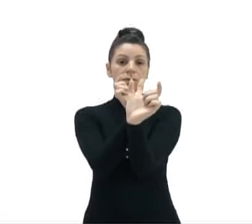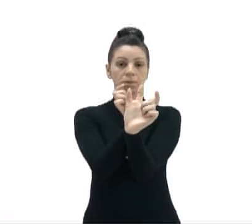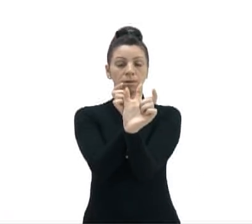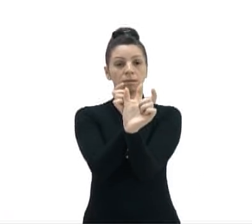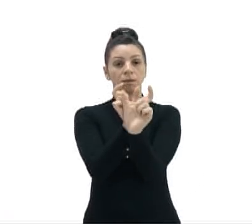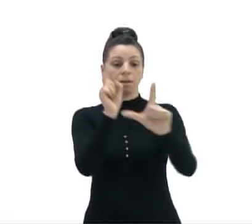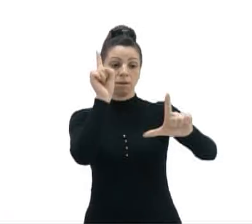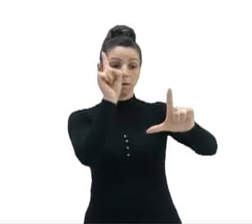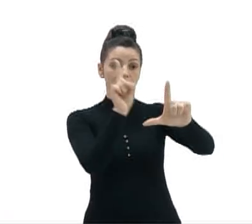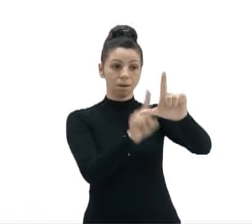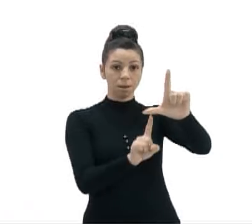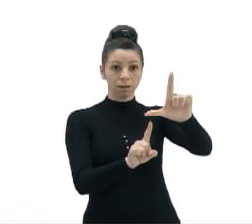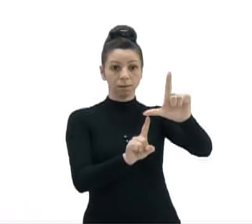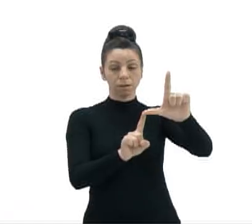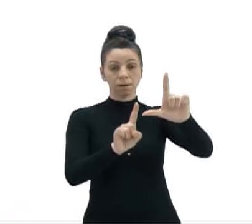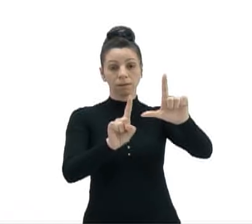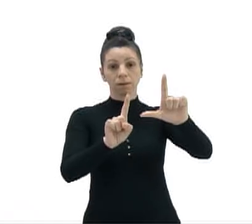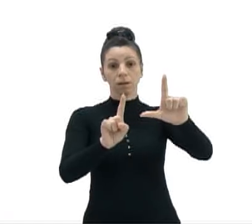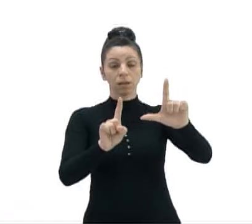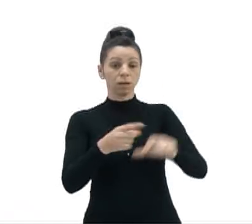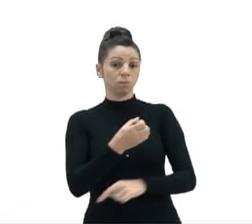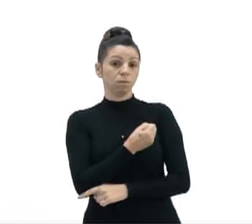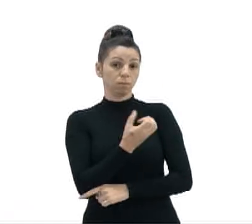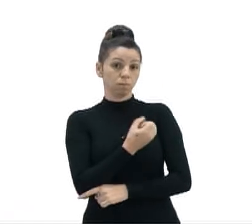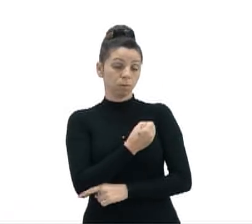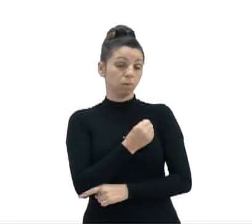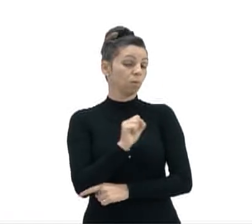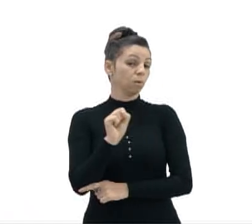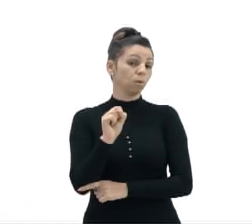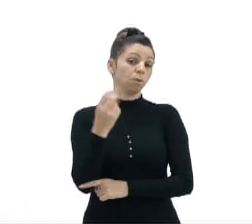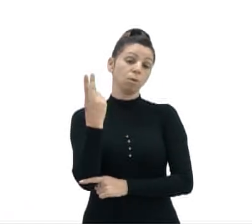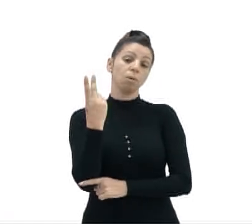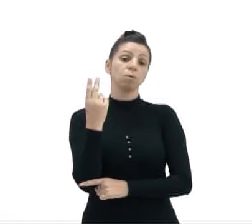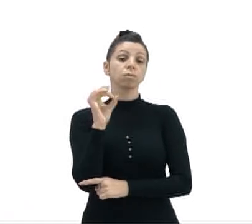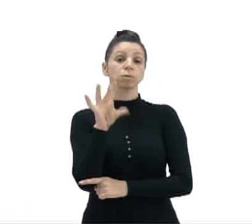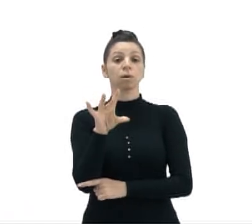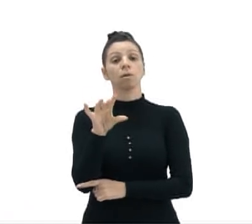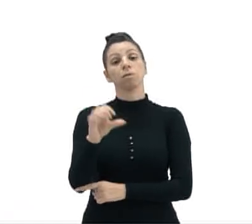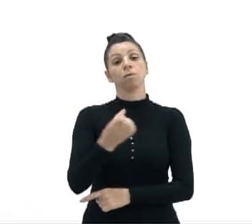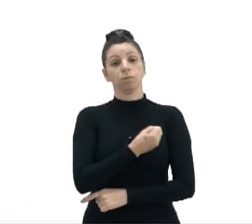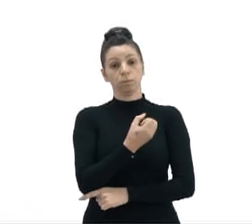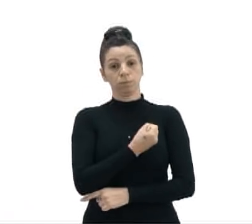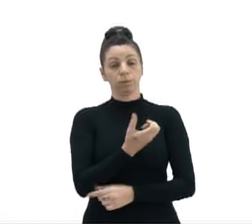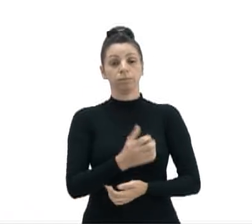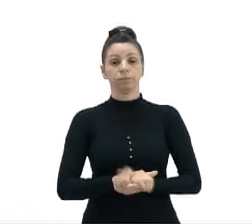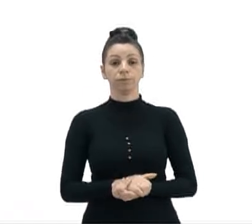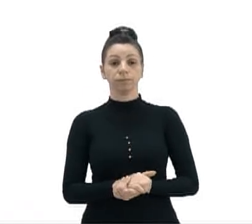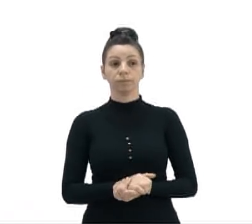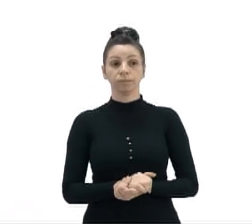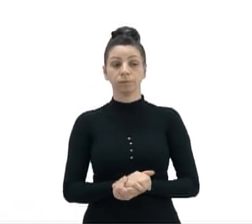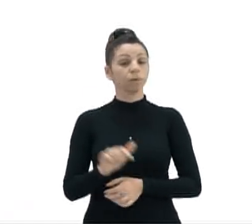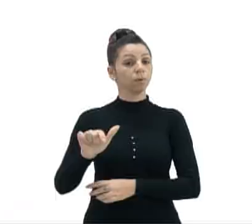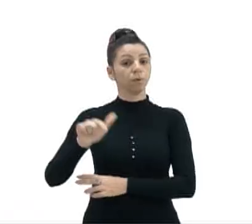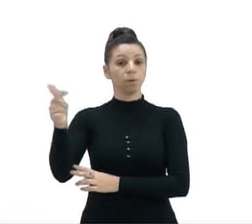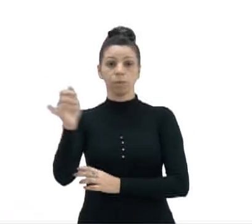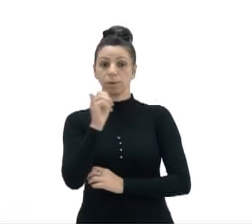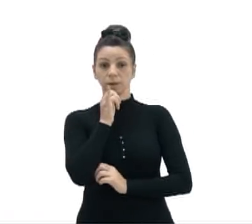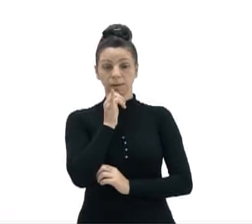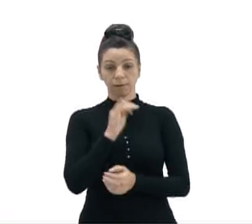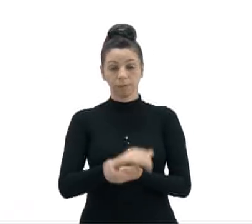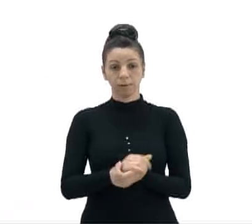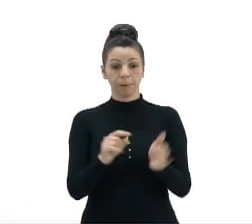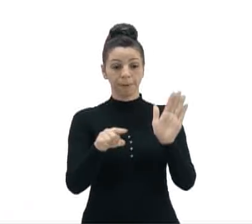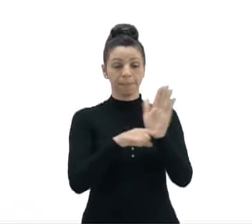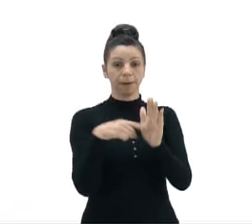uma letra e um número ou apenas um número. Então, vamos mais a profundo. Olha lá, outro exemplo, eu tenho